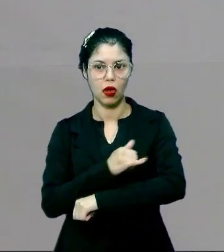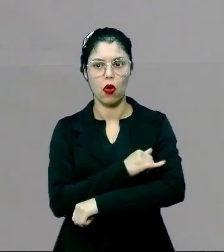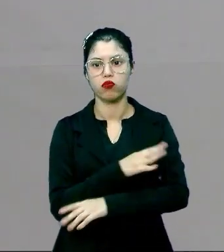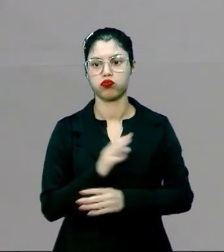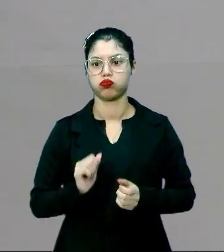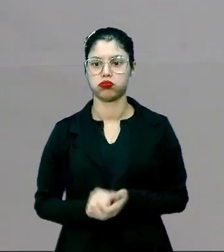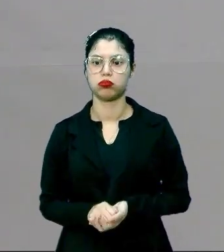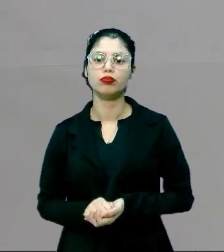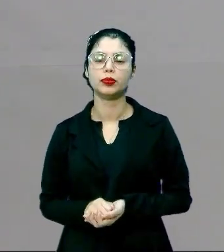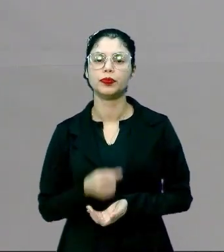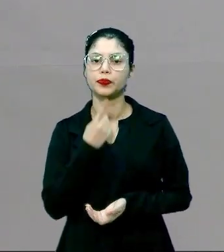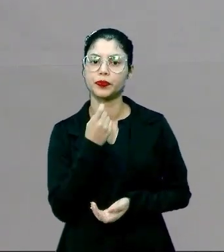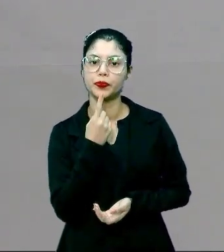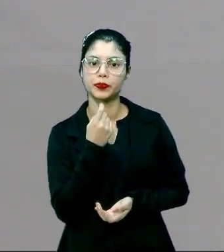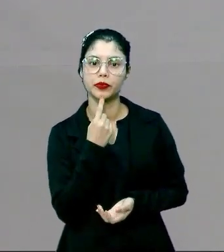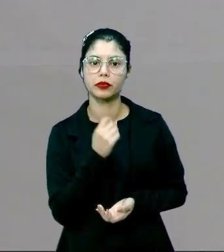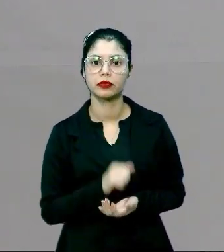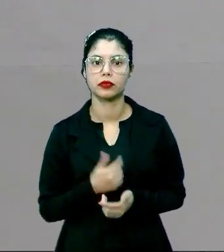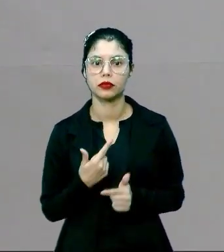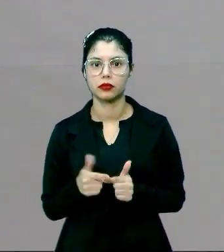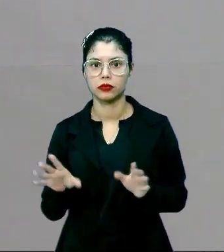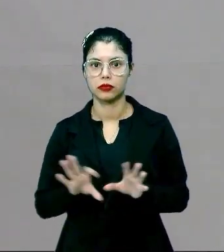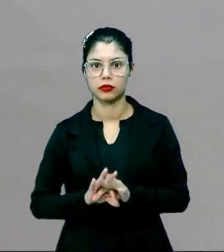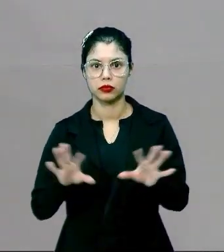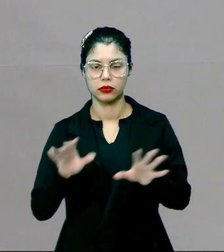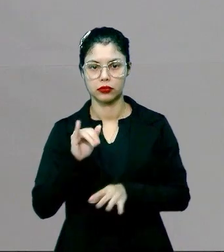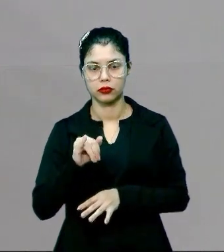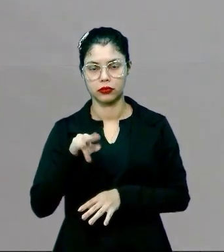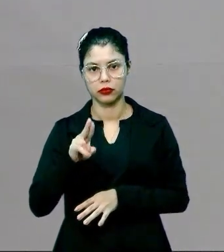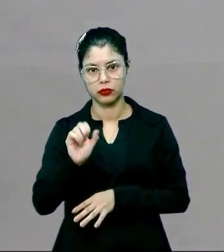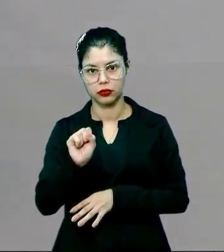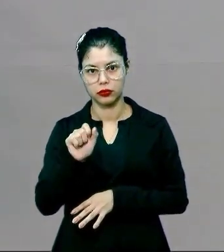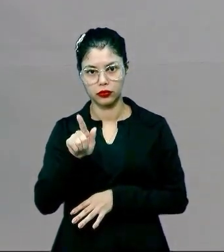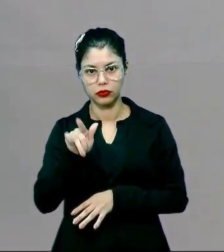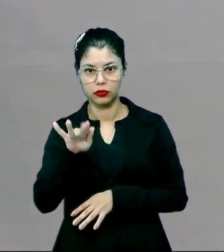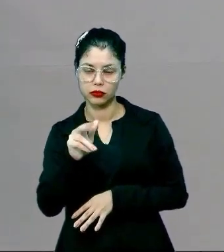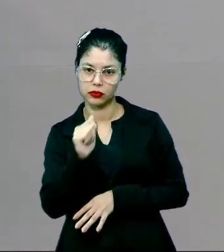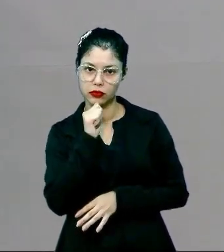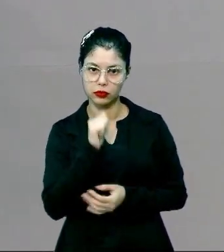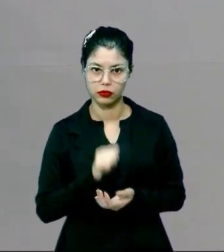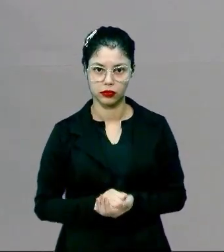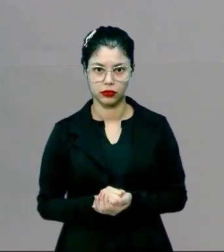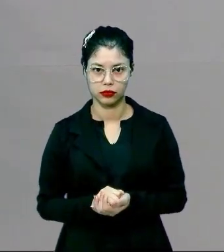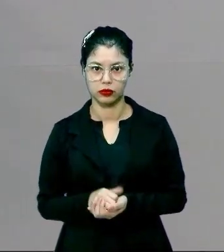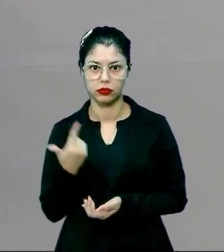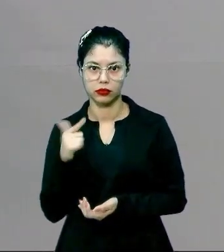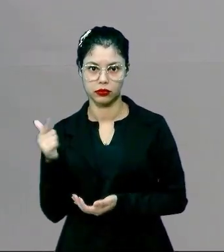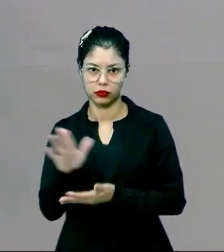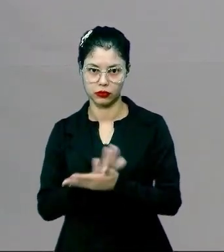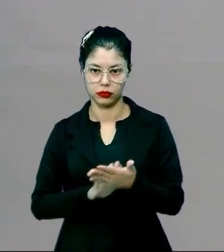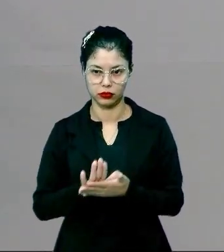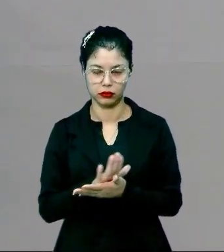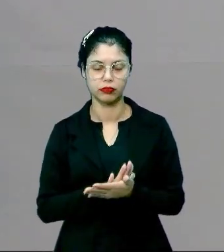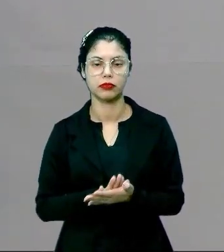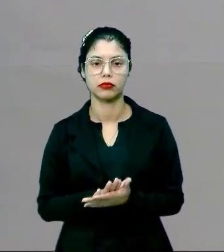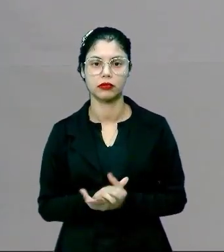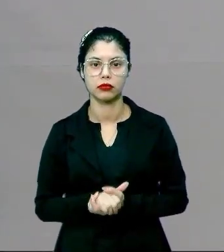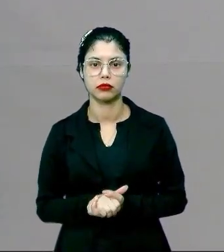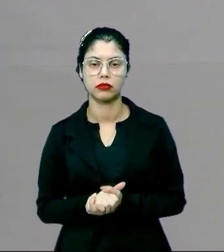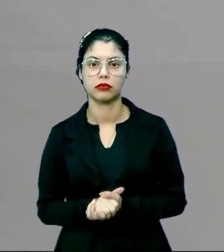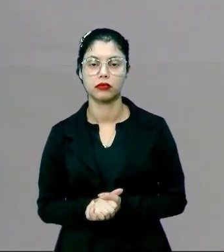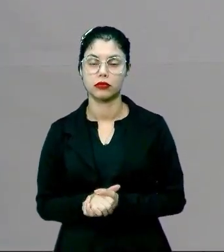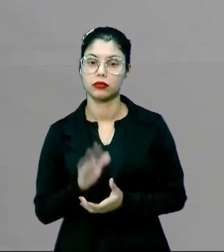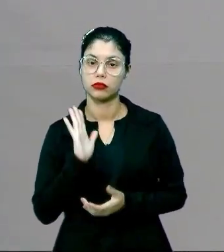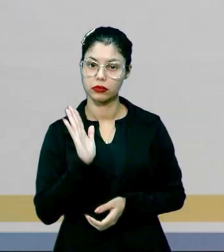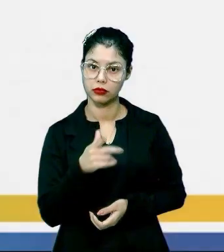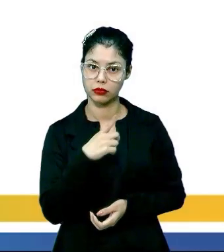sangue, né? Tá acontecendo aí algum problema na liberação de insulina. Só que o insípido não tem nada a ver com isso. Ele